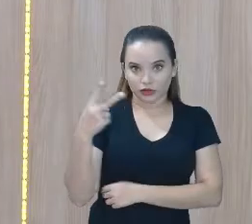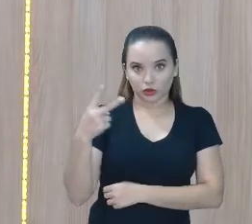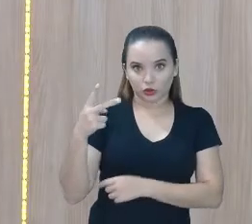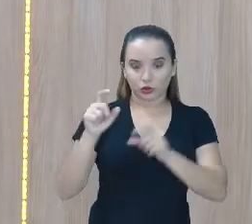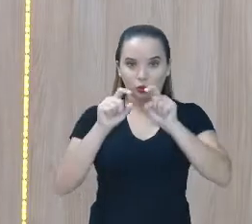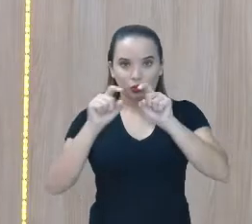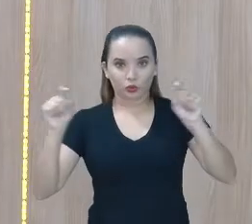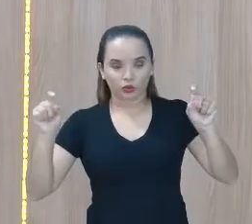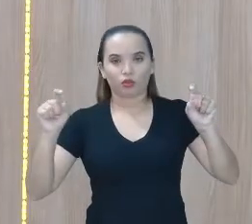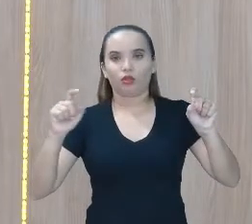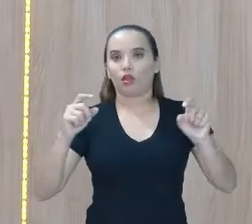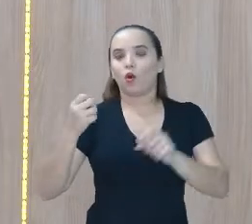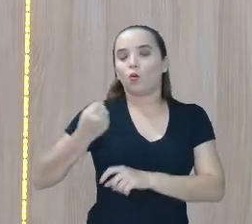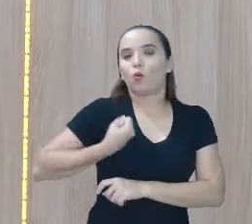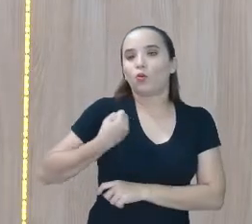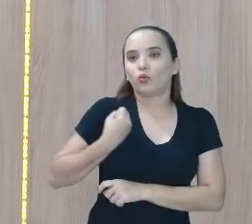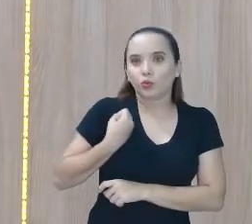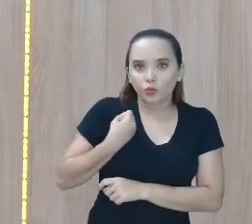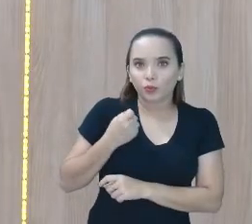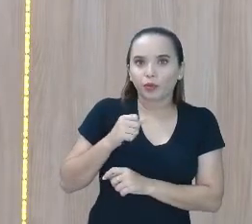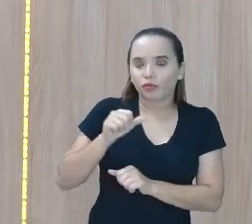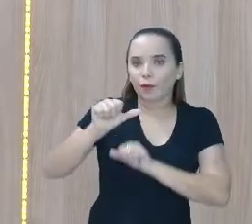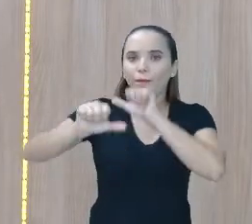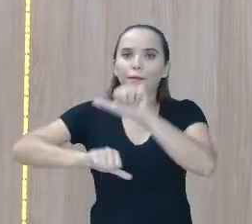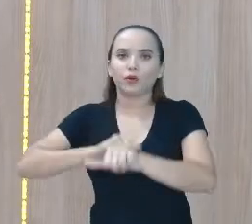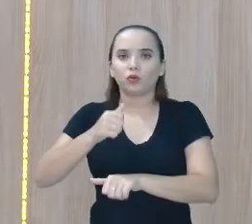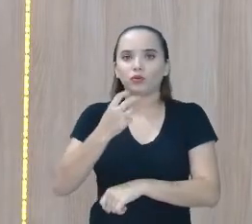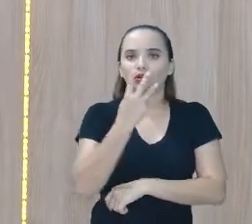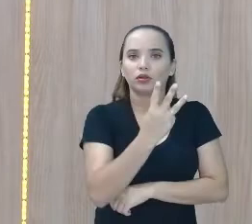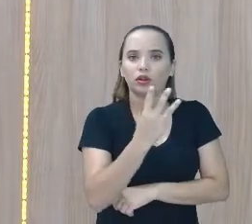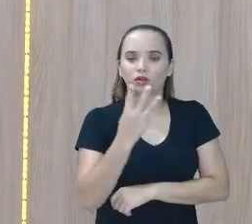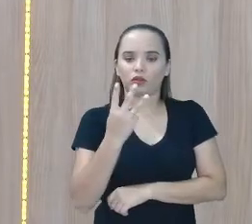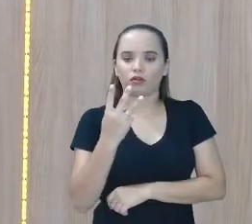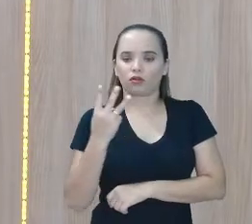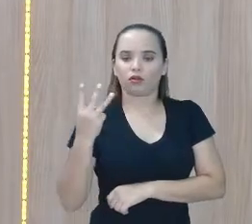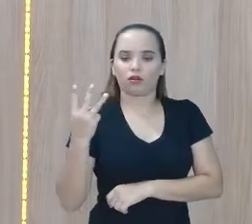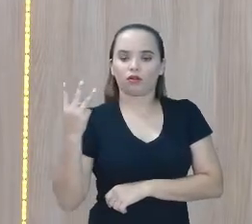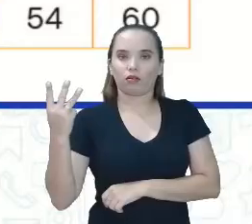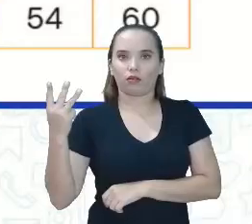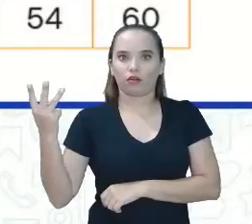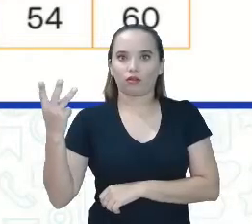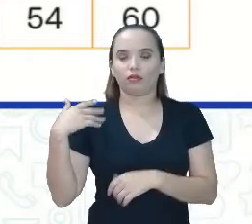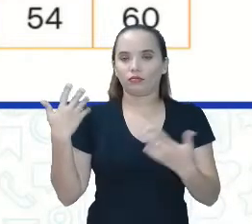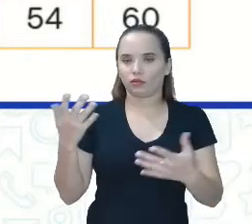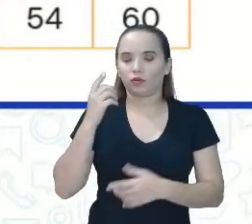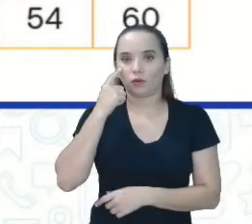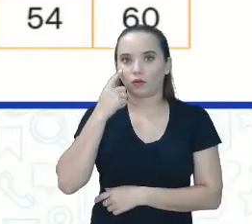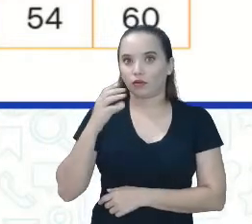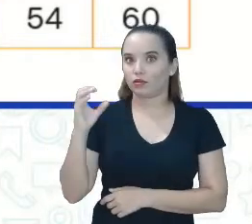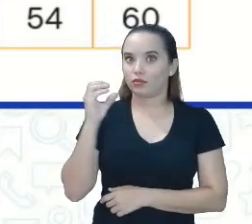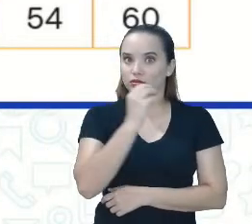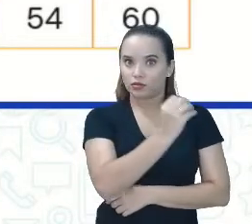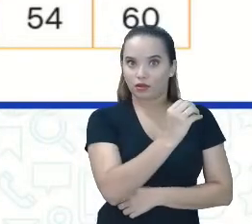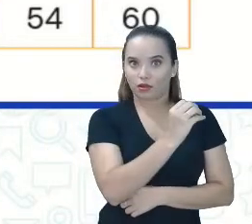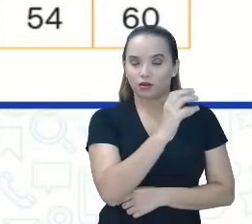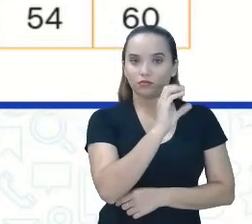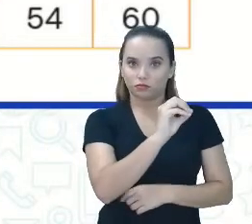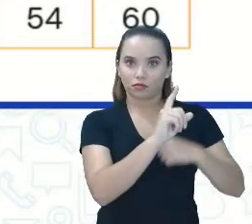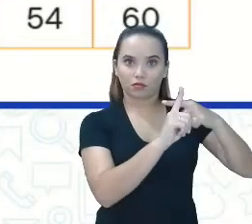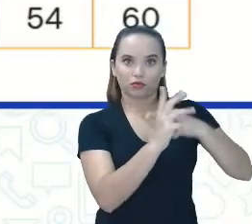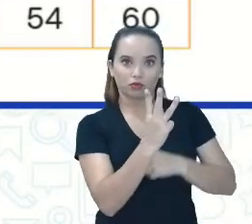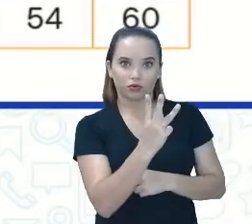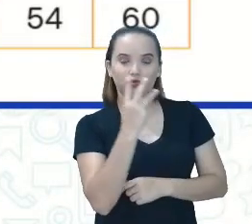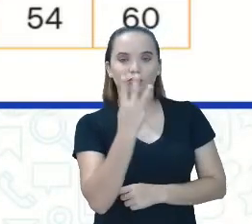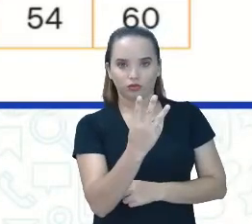o valor ele vai andando aí de 3 em 3. Então, eu tenho o primeiro número, 0, 0 mais 3,